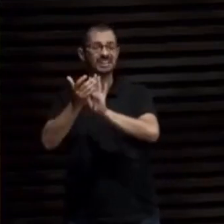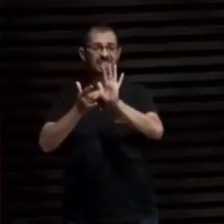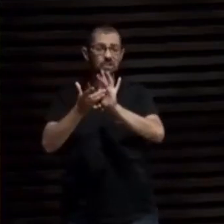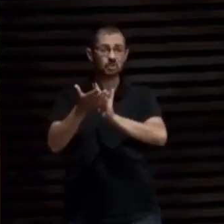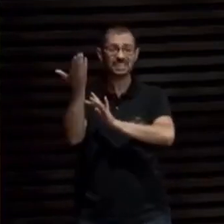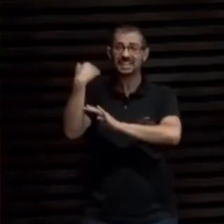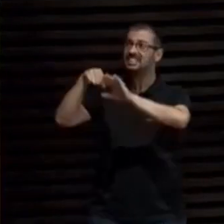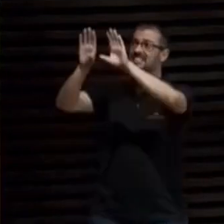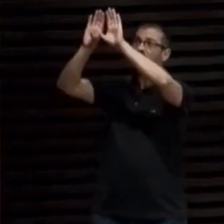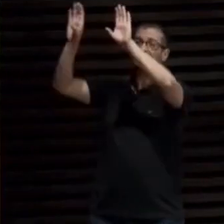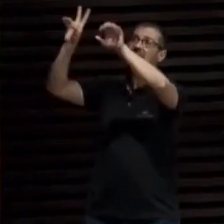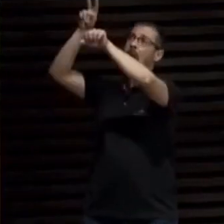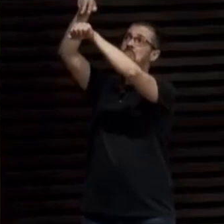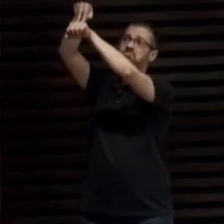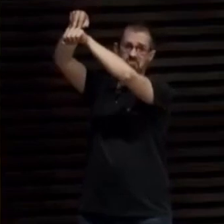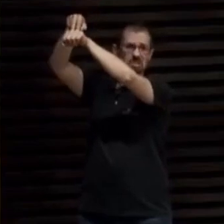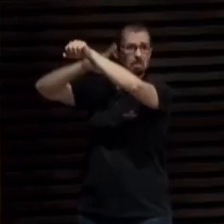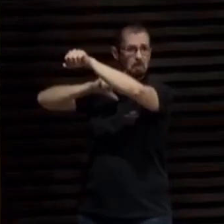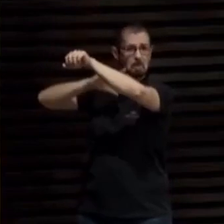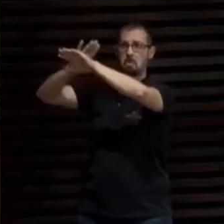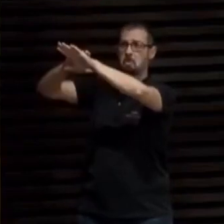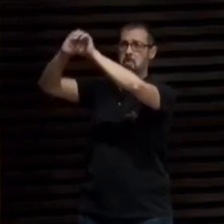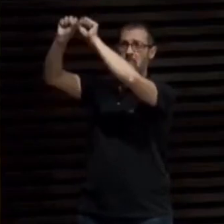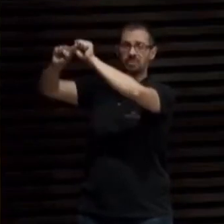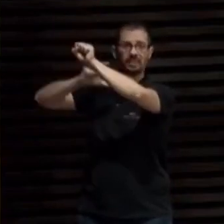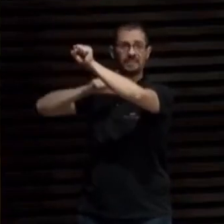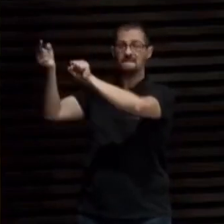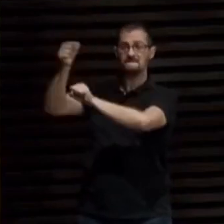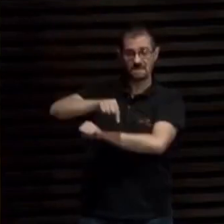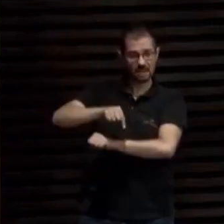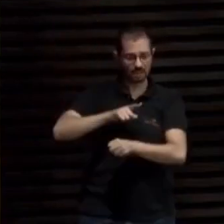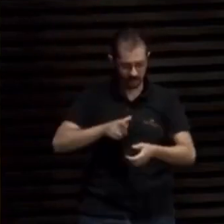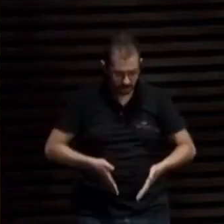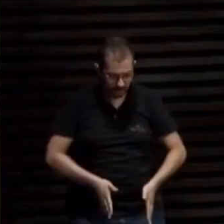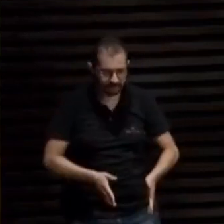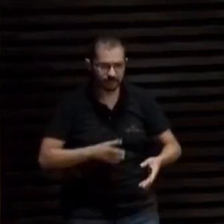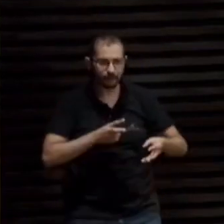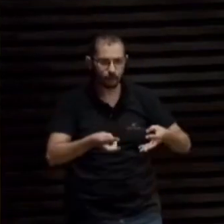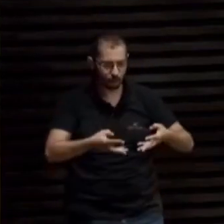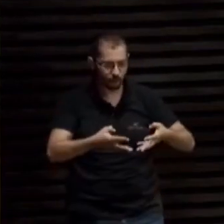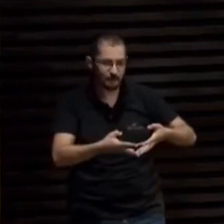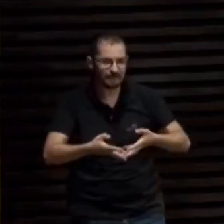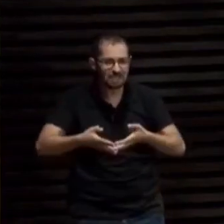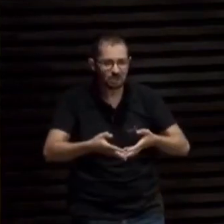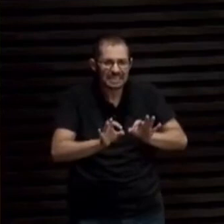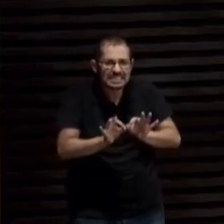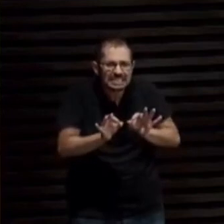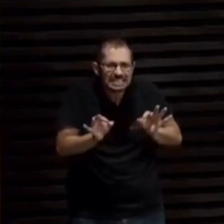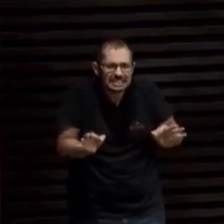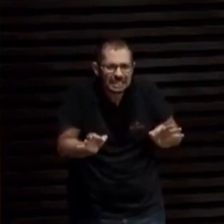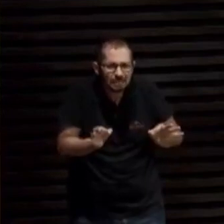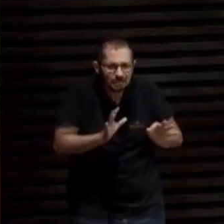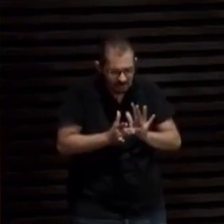servo se humilhou, e se humilhou até a morte, morte de cruz. Não podia descer mais.